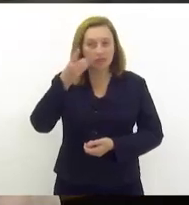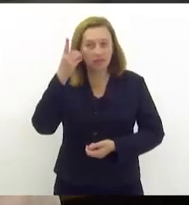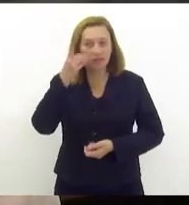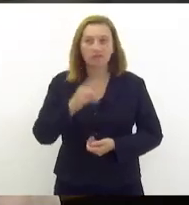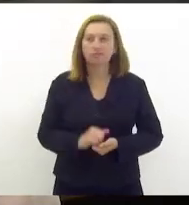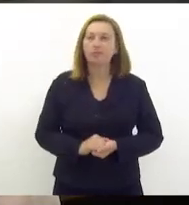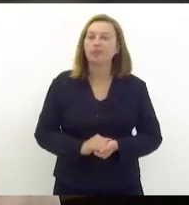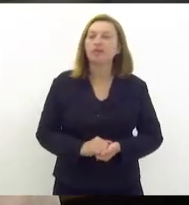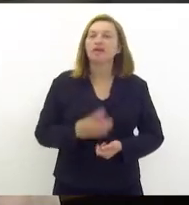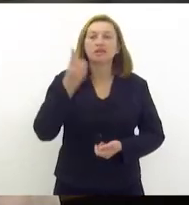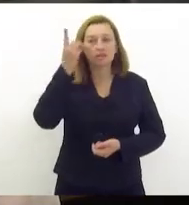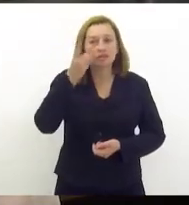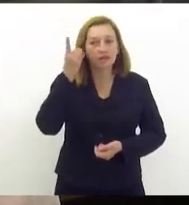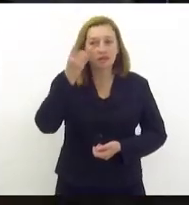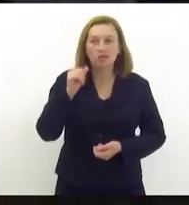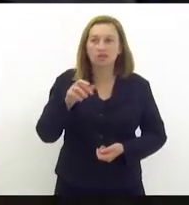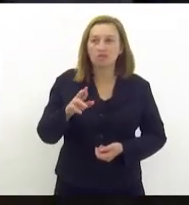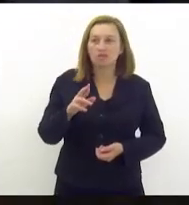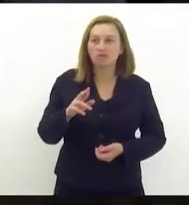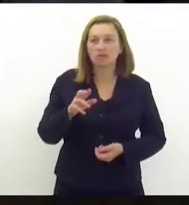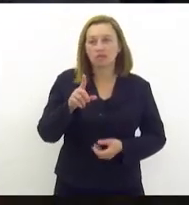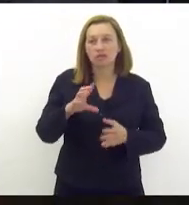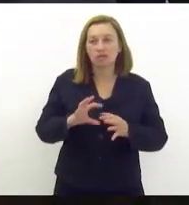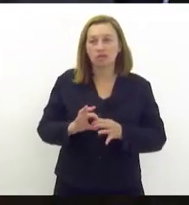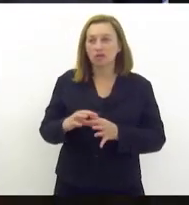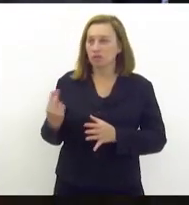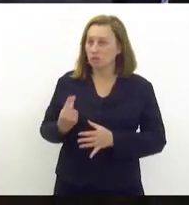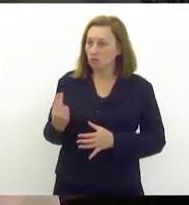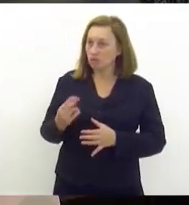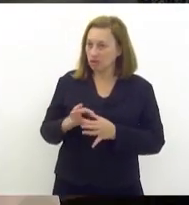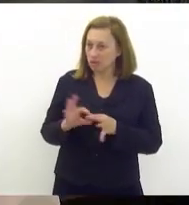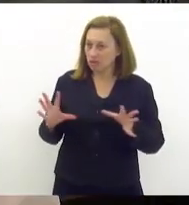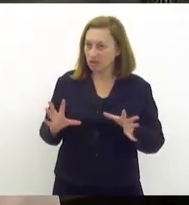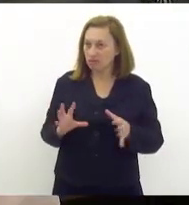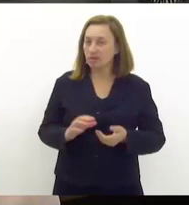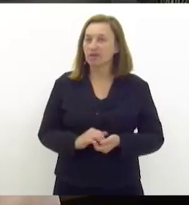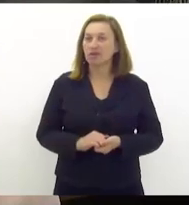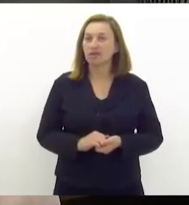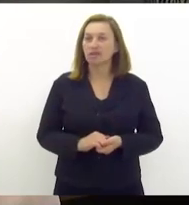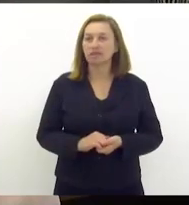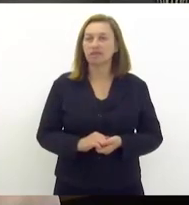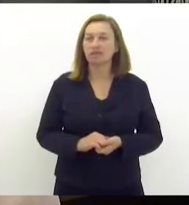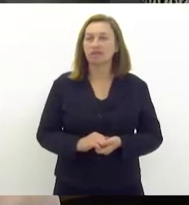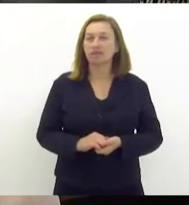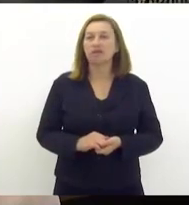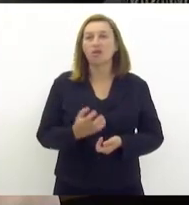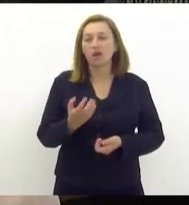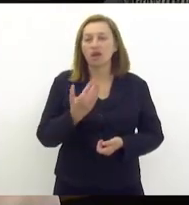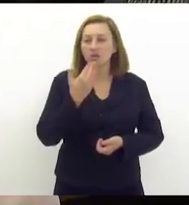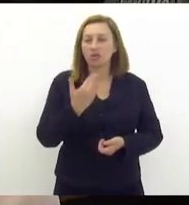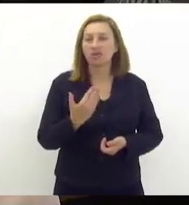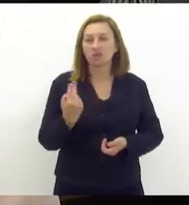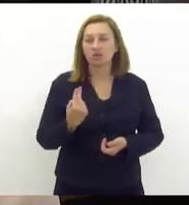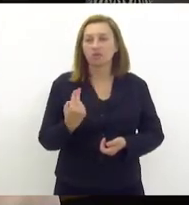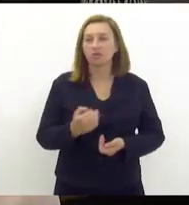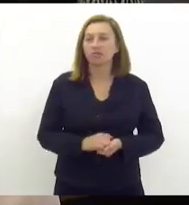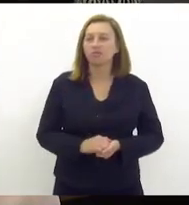o deputado roseberg você abre com autoria eu quero pedir